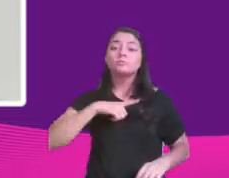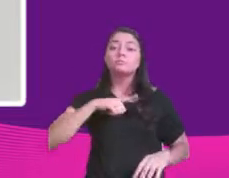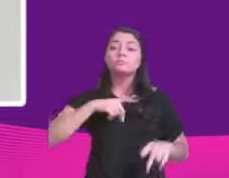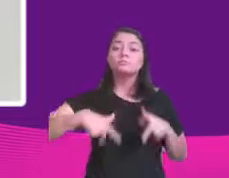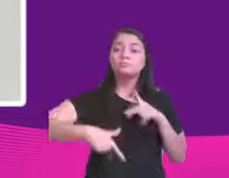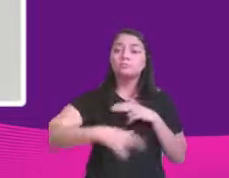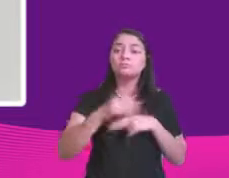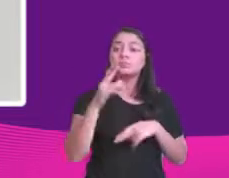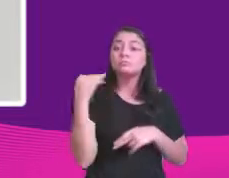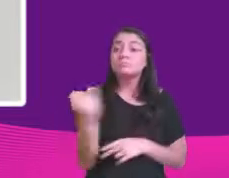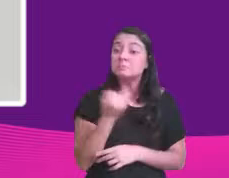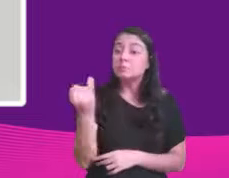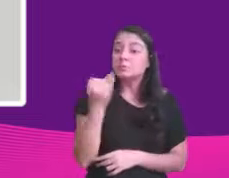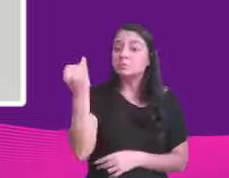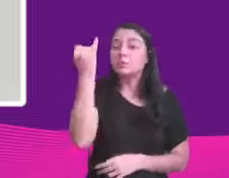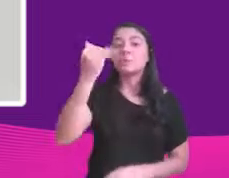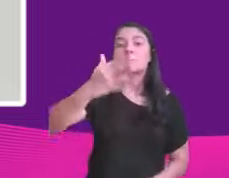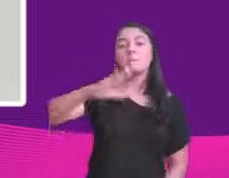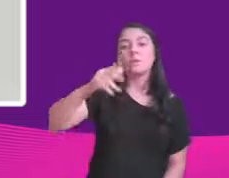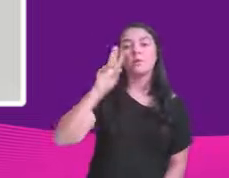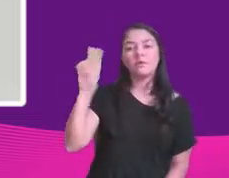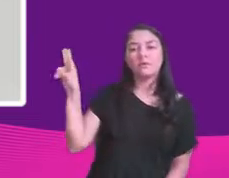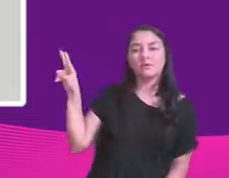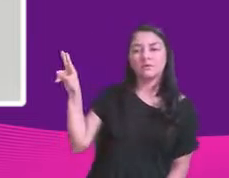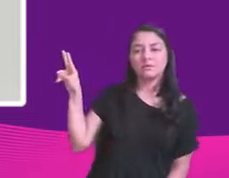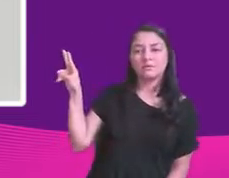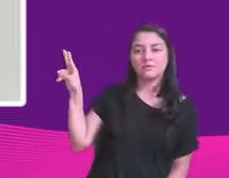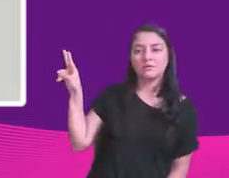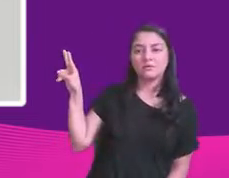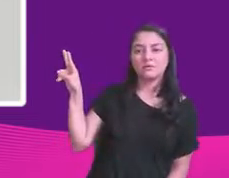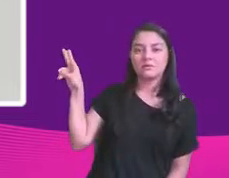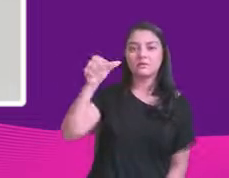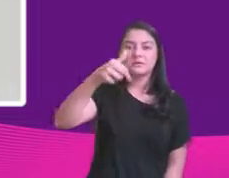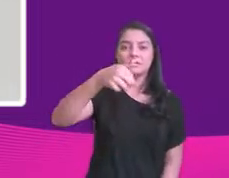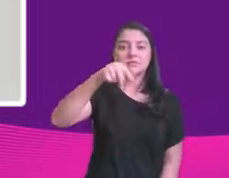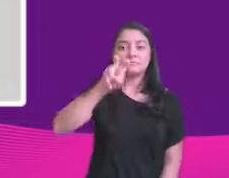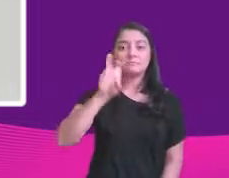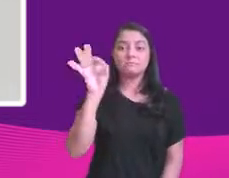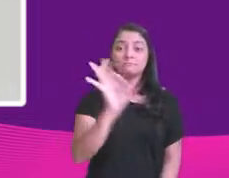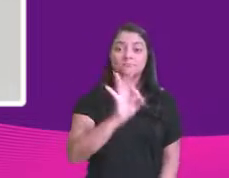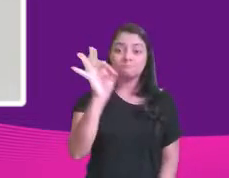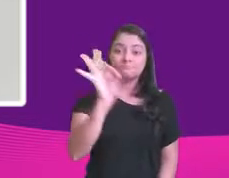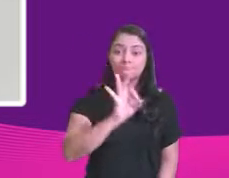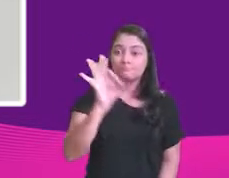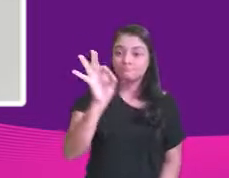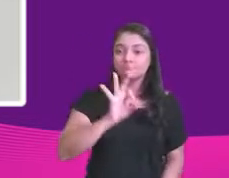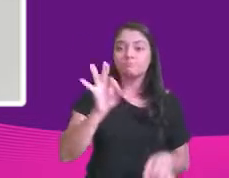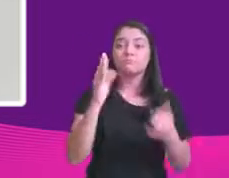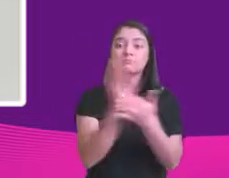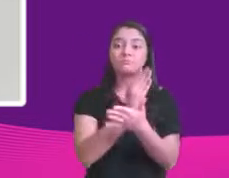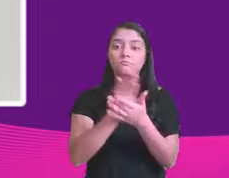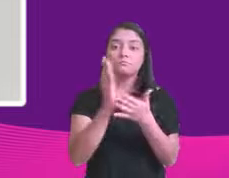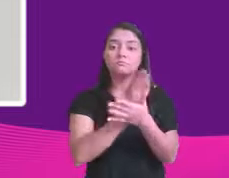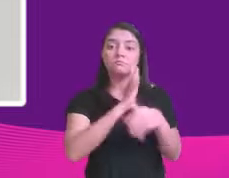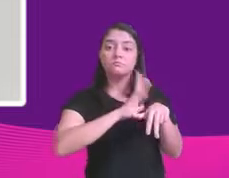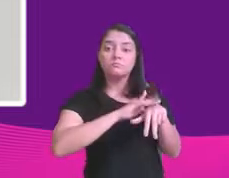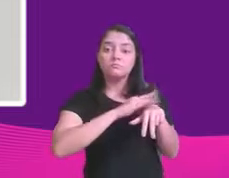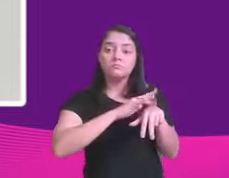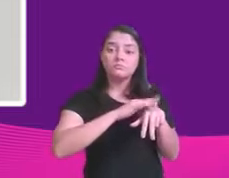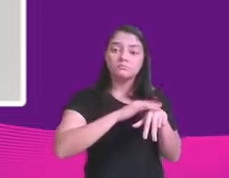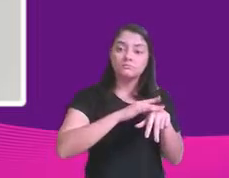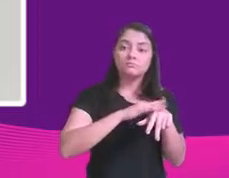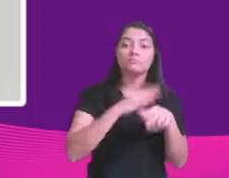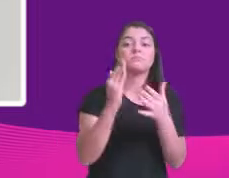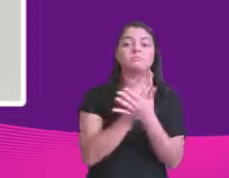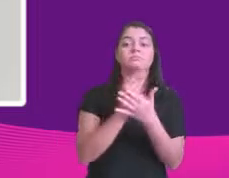bastante importante, de 75%. Normalmente são pacientes que a gente pega uma fase normalmente já mais avançada. É raro você